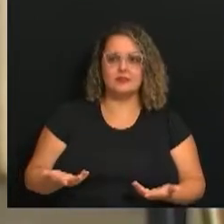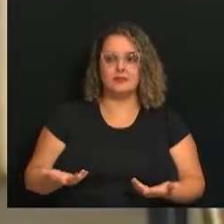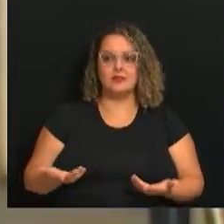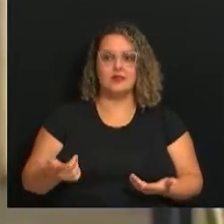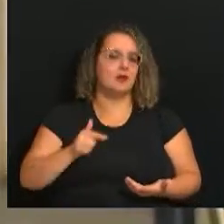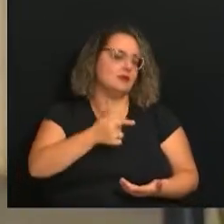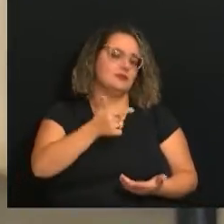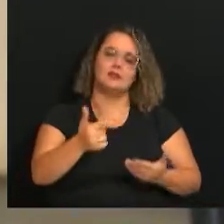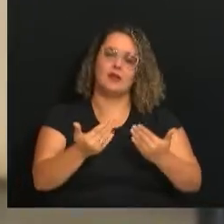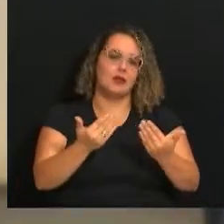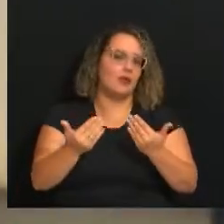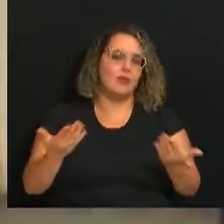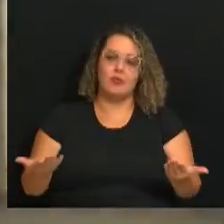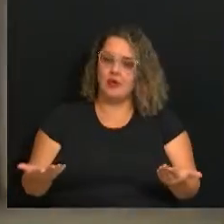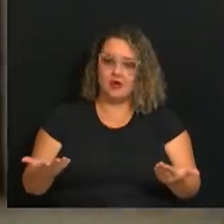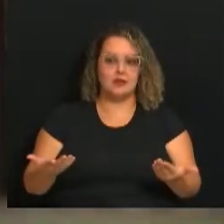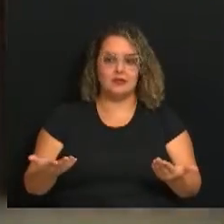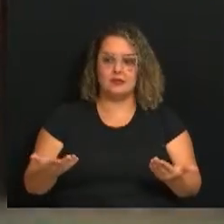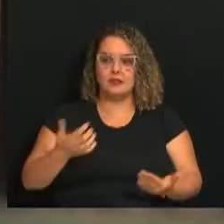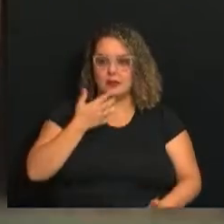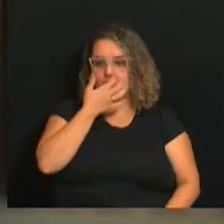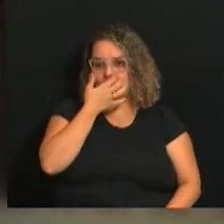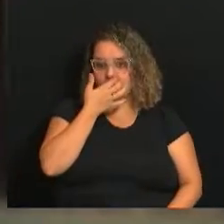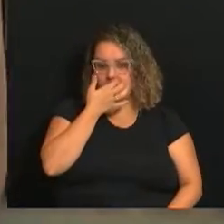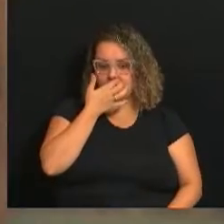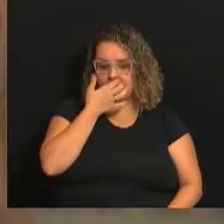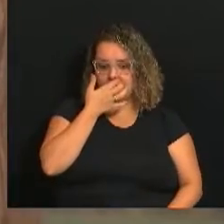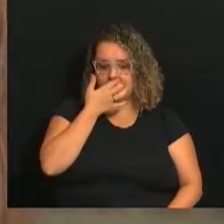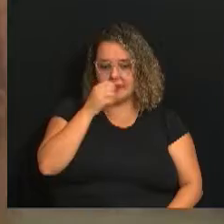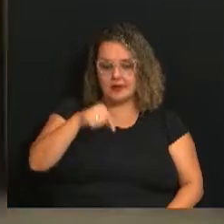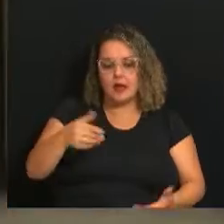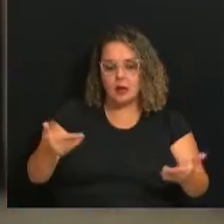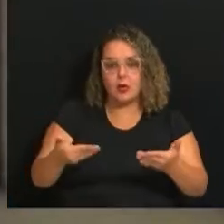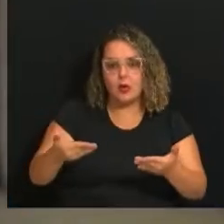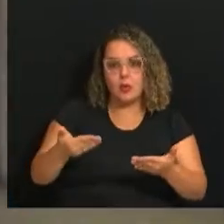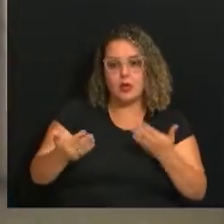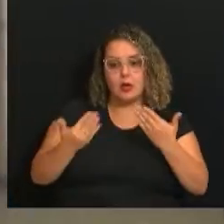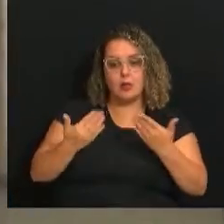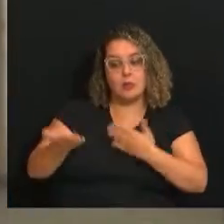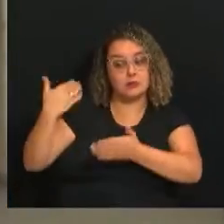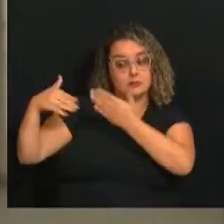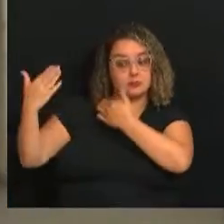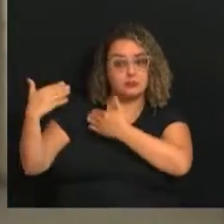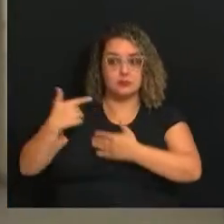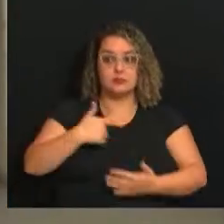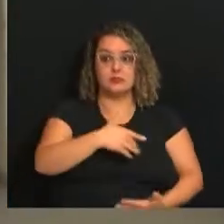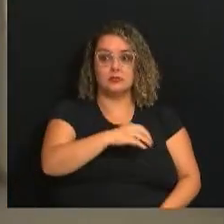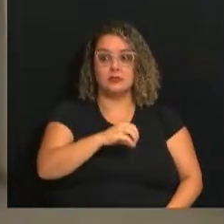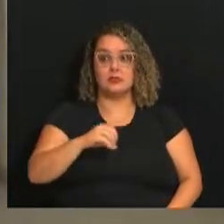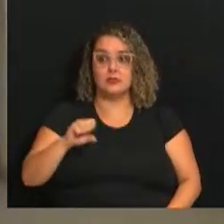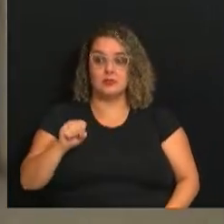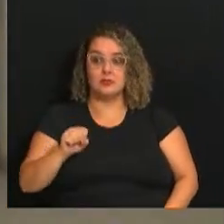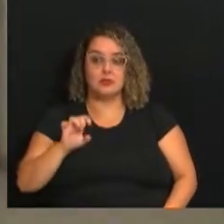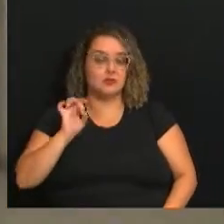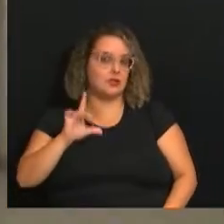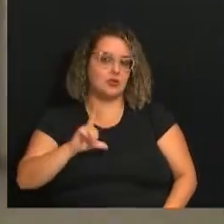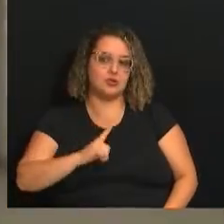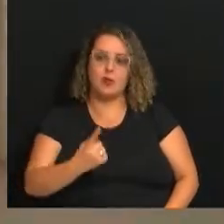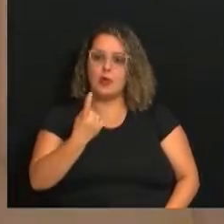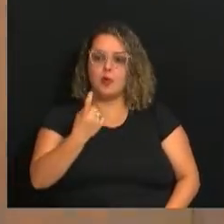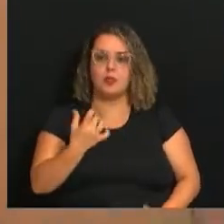vez, né? Boa tarde a todos, todas e todos. E é a segunda vez que eu exponho aqui.